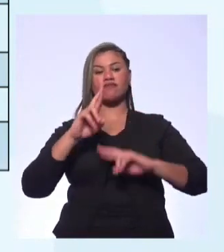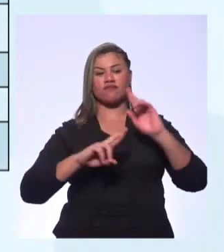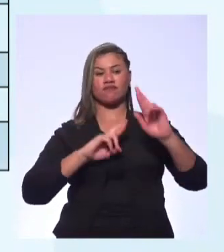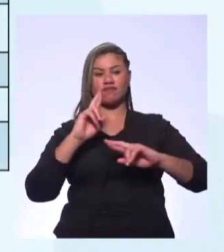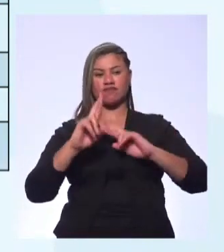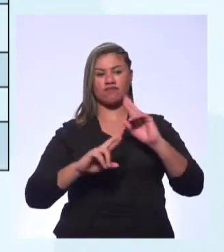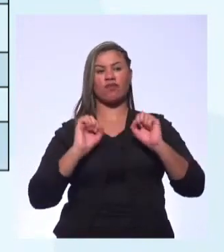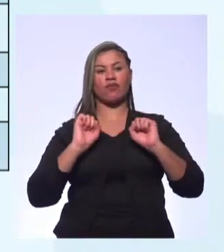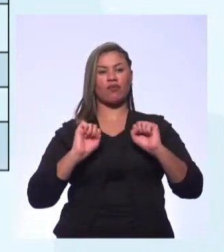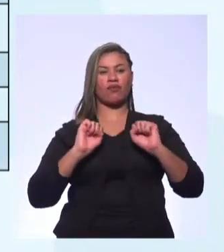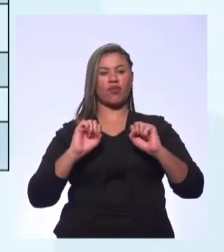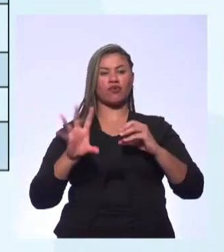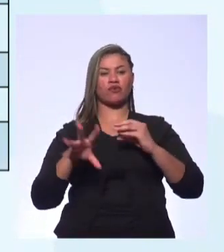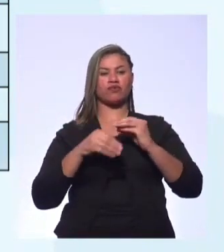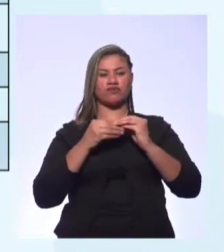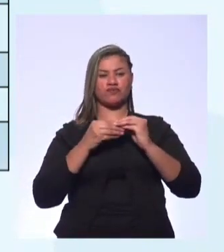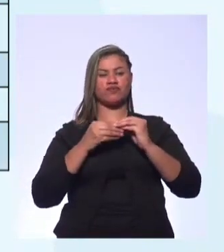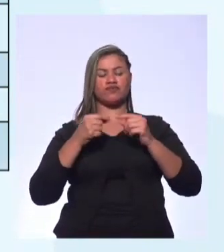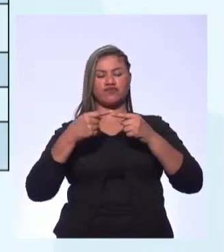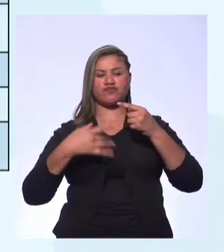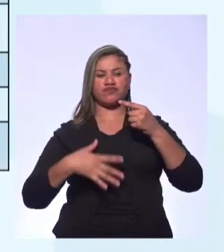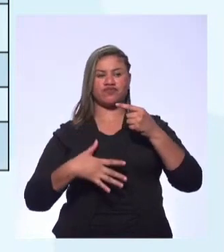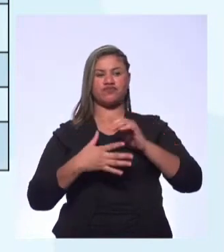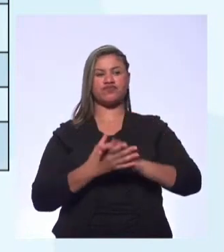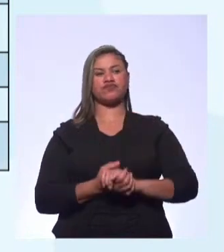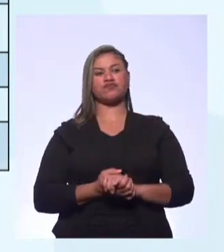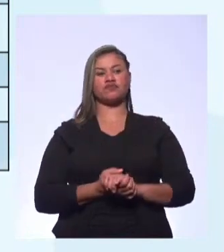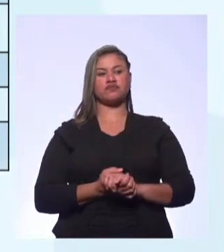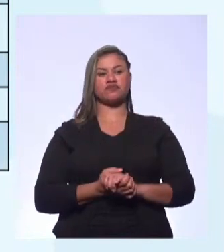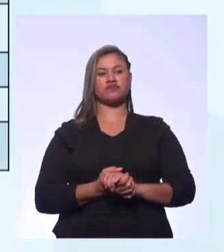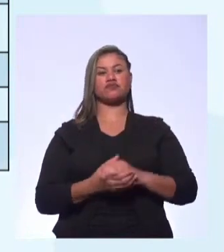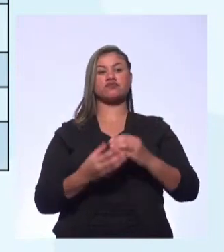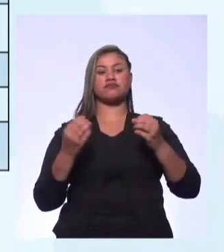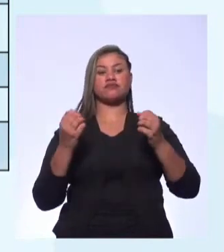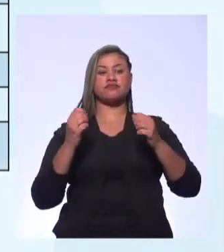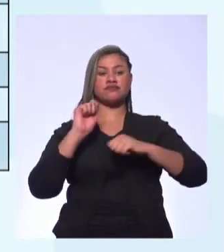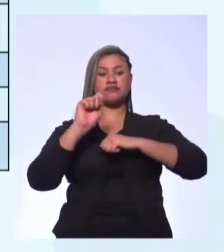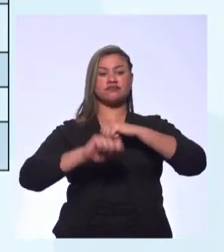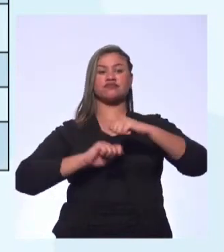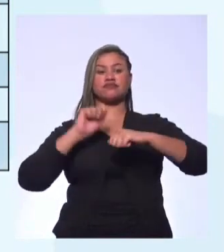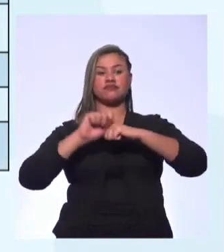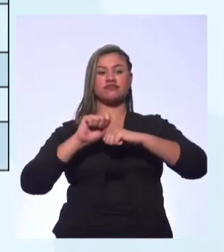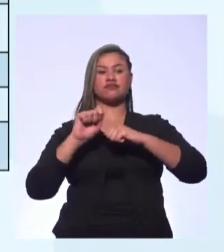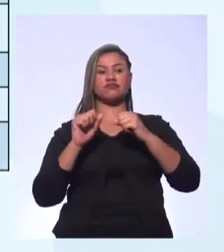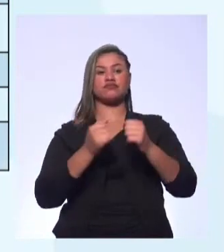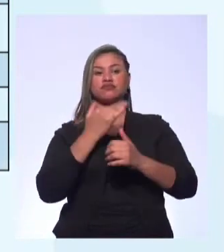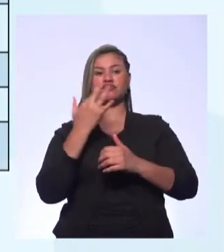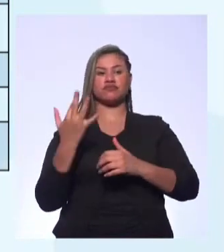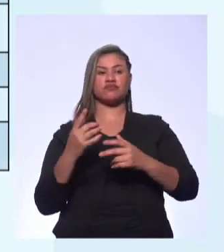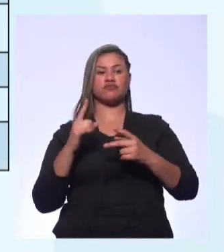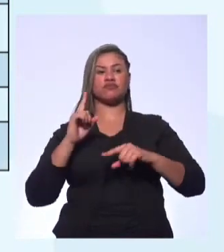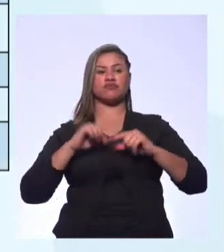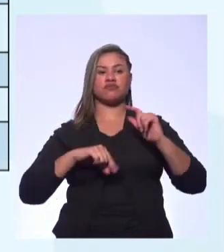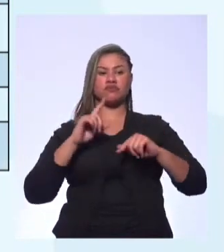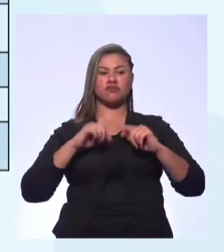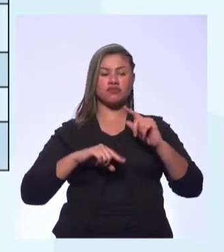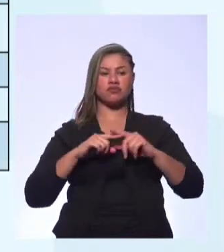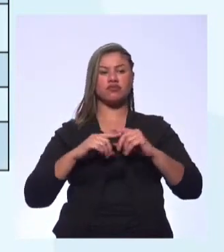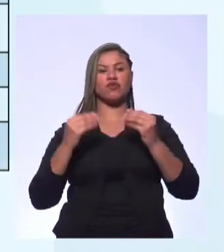Vocês podem colocar na sequência no chat de vocês, né? A quantidade de átomo, os elementos, a quantidade de